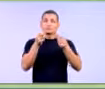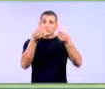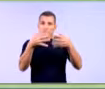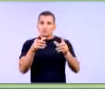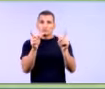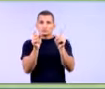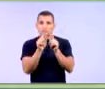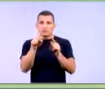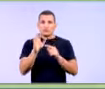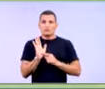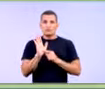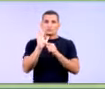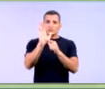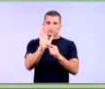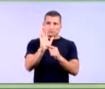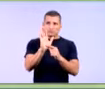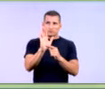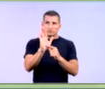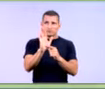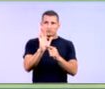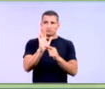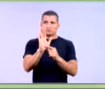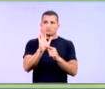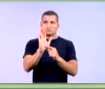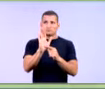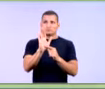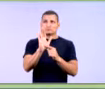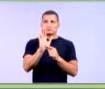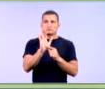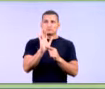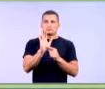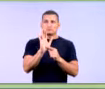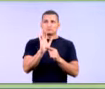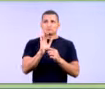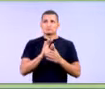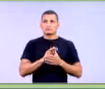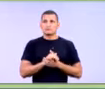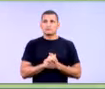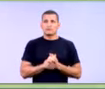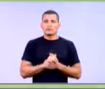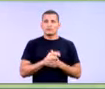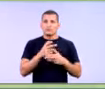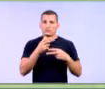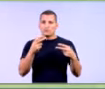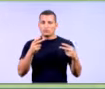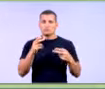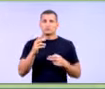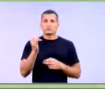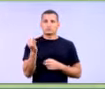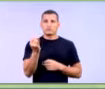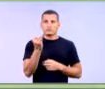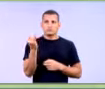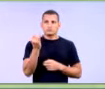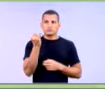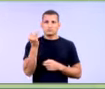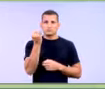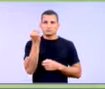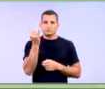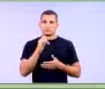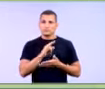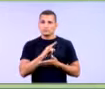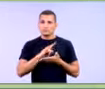uma apresentação concisa dos pontos relevantes do